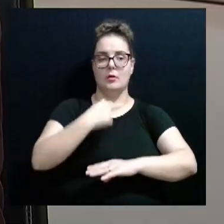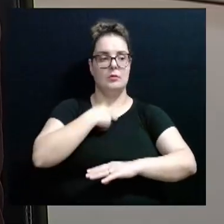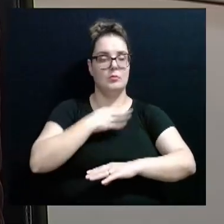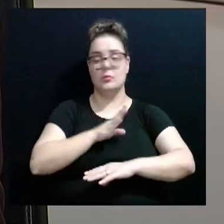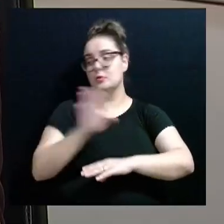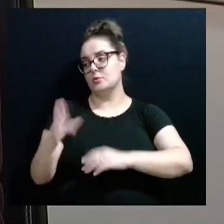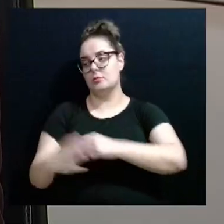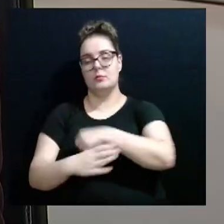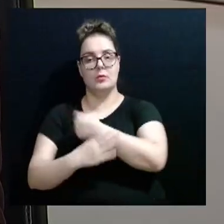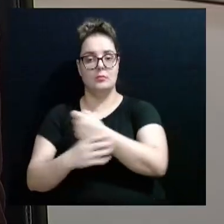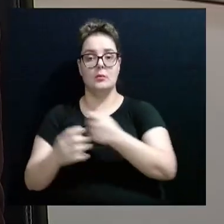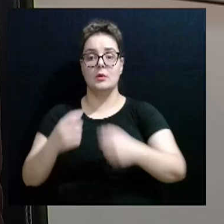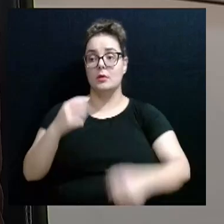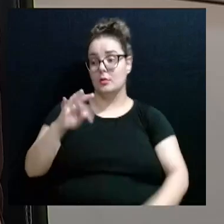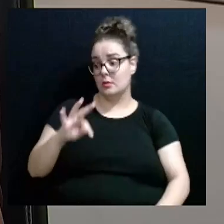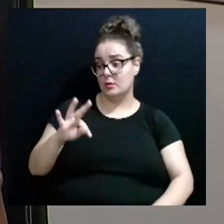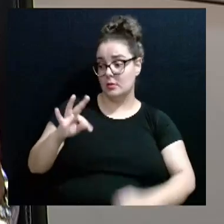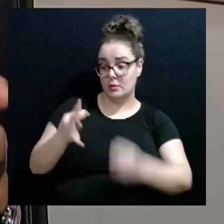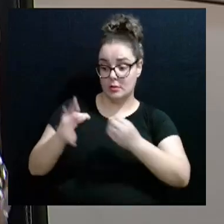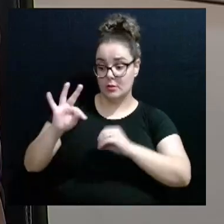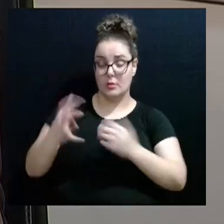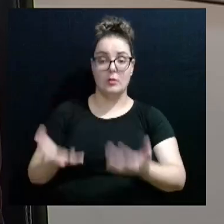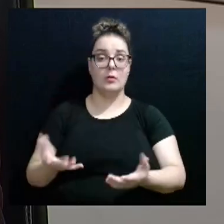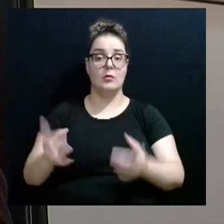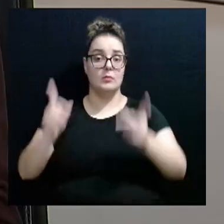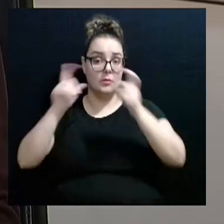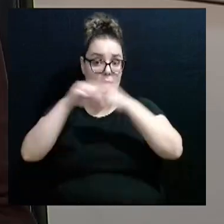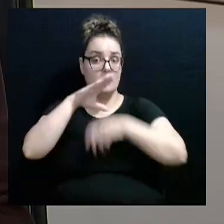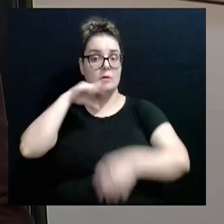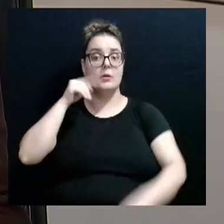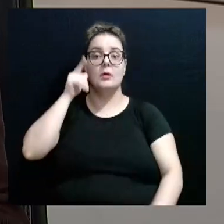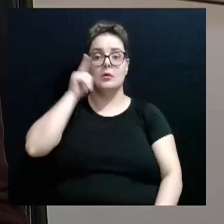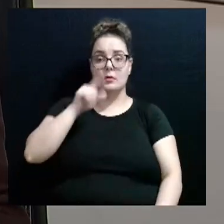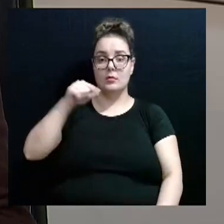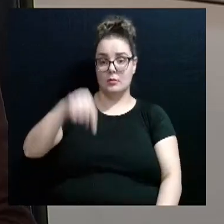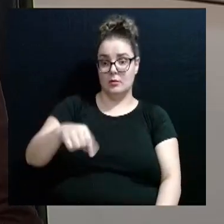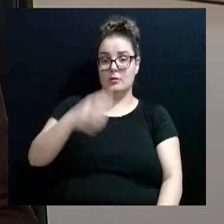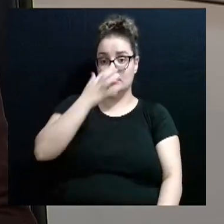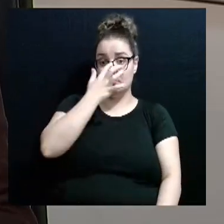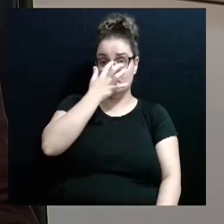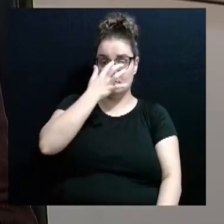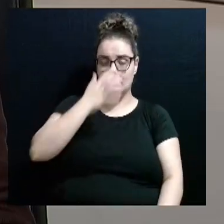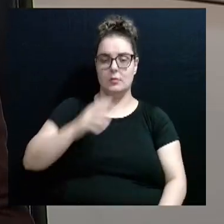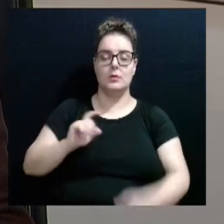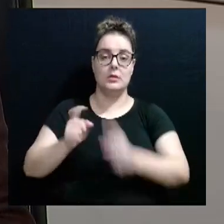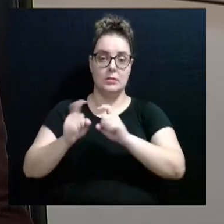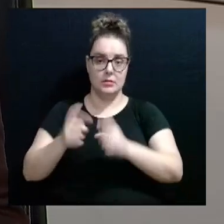vida dessas crianças e adolescentes. Nós conseguimos, após essa reunião,